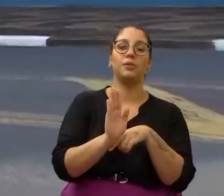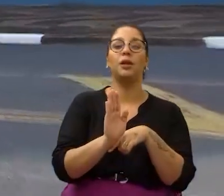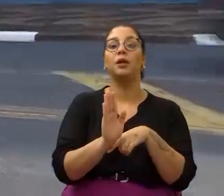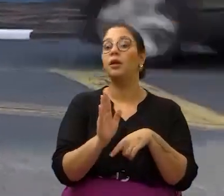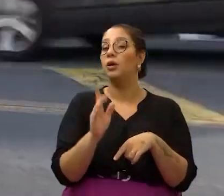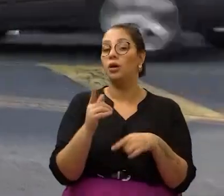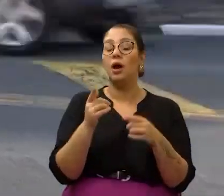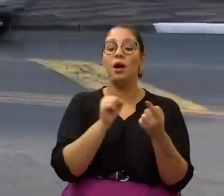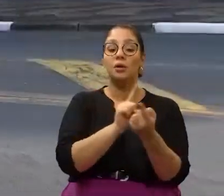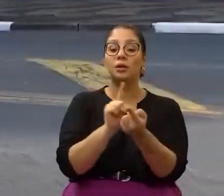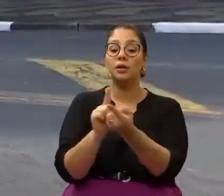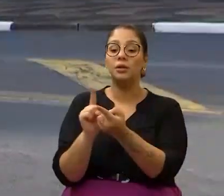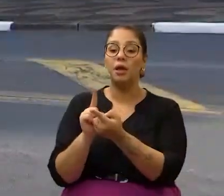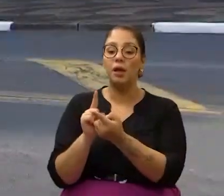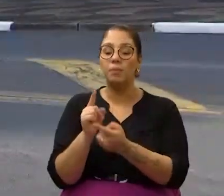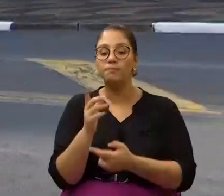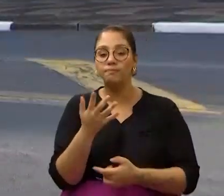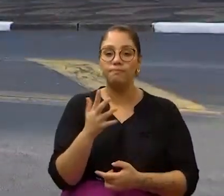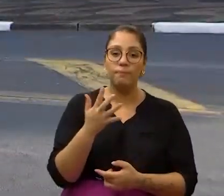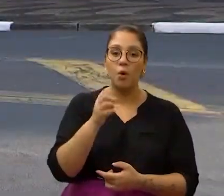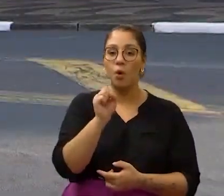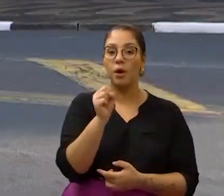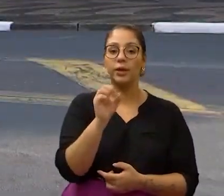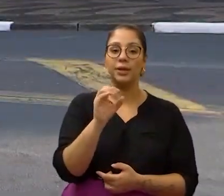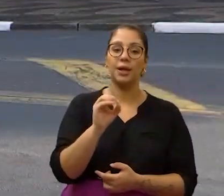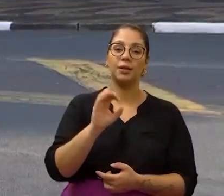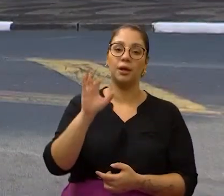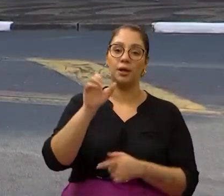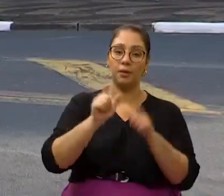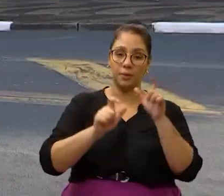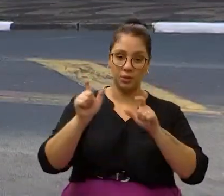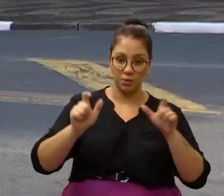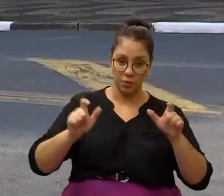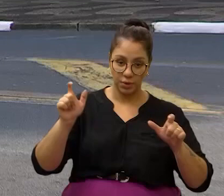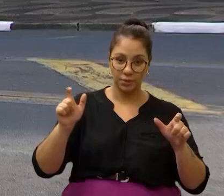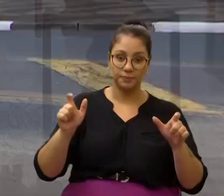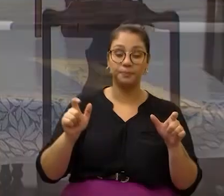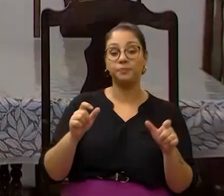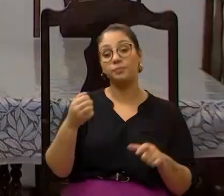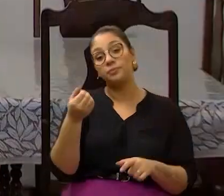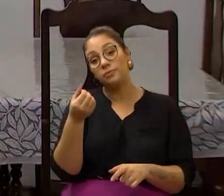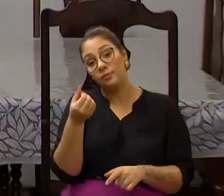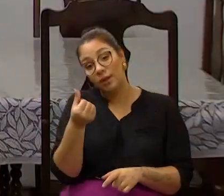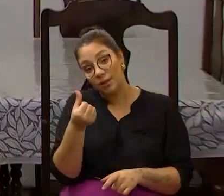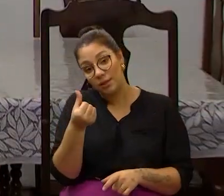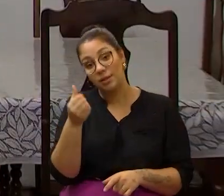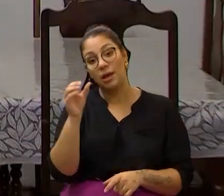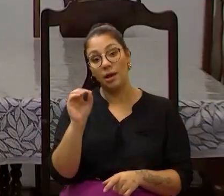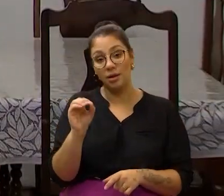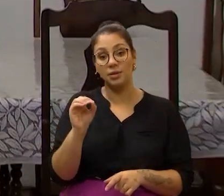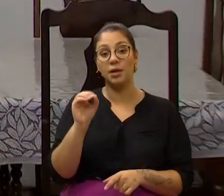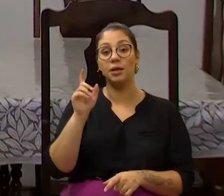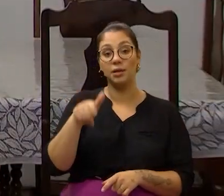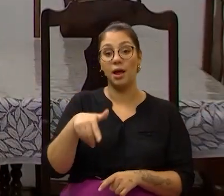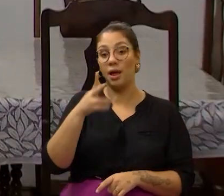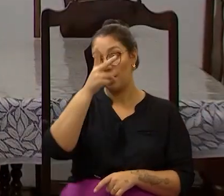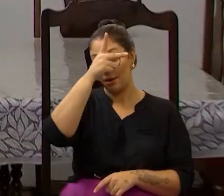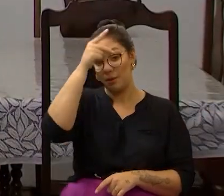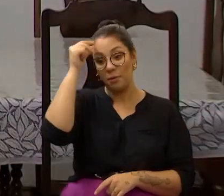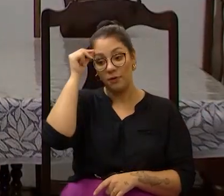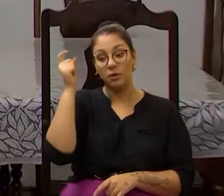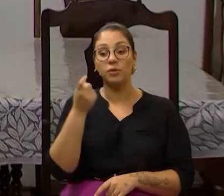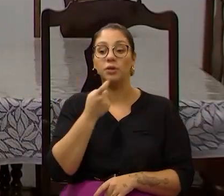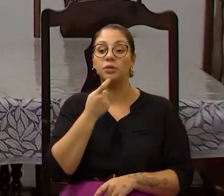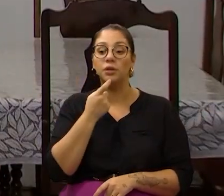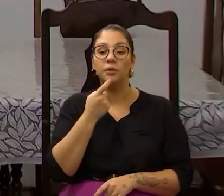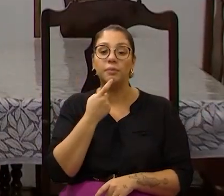atendemos basicamente em torno de 80 pessoas, tá? Sendo que 60 através da Prefeitura de